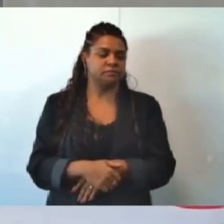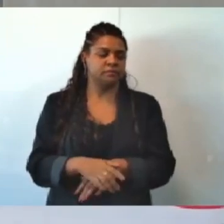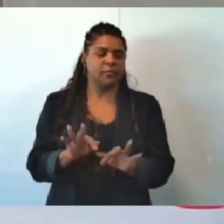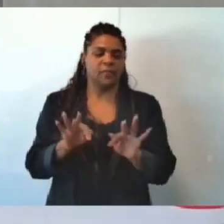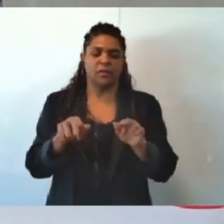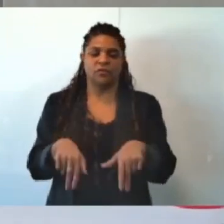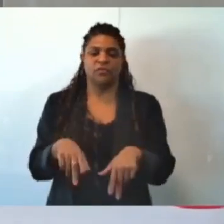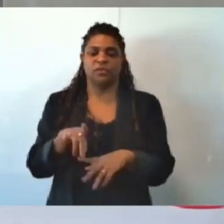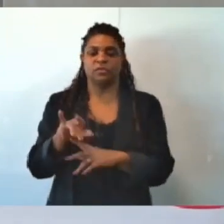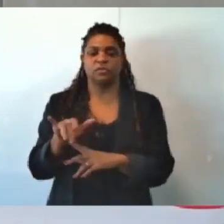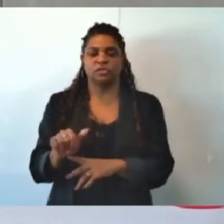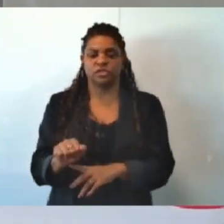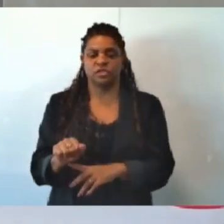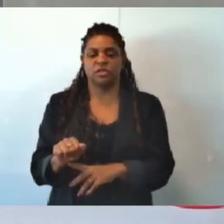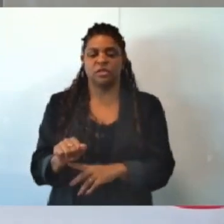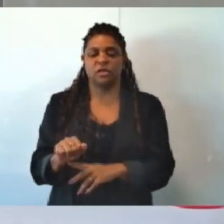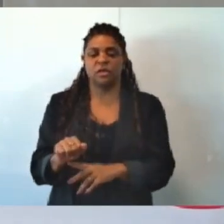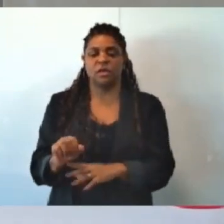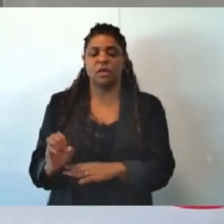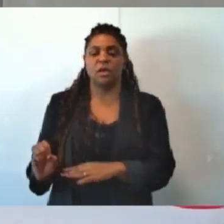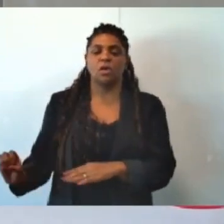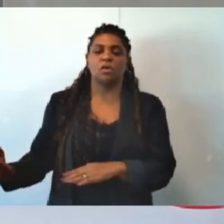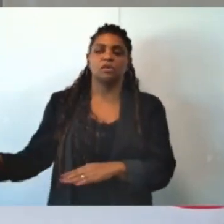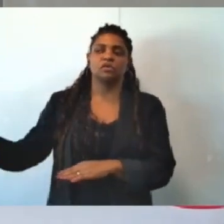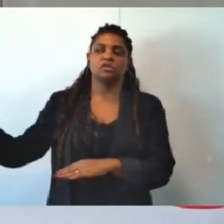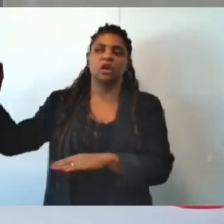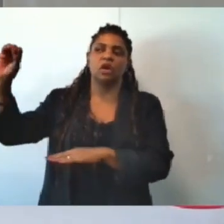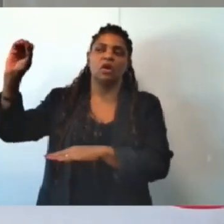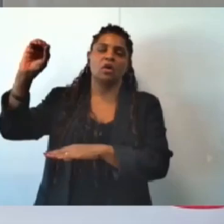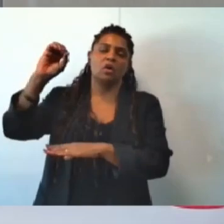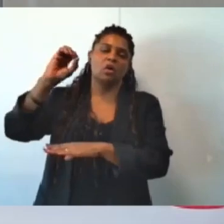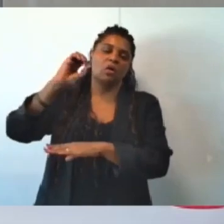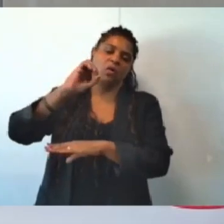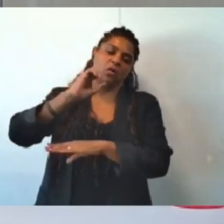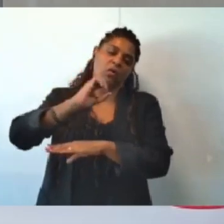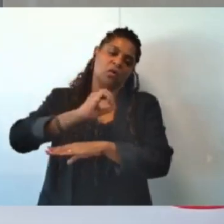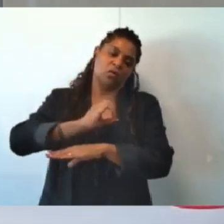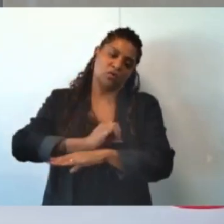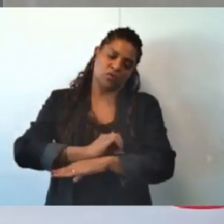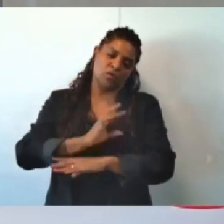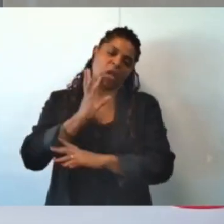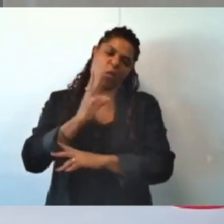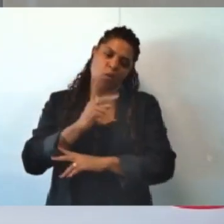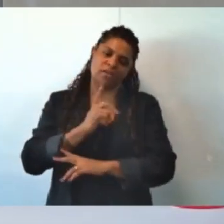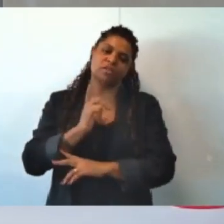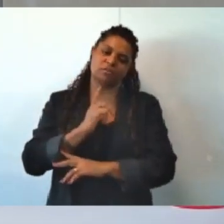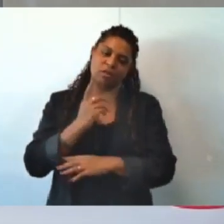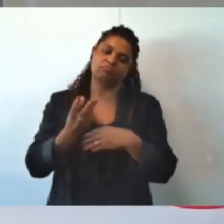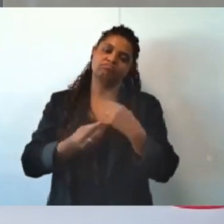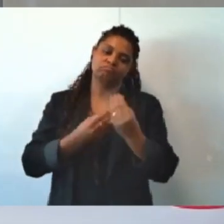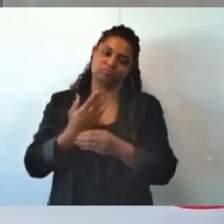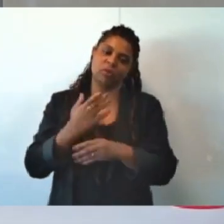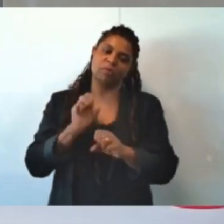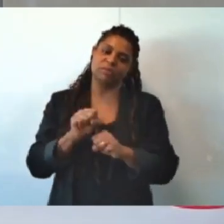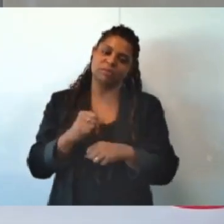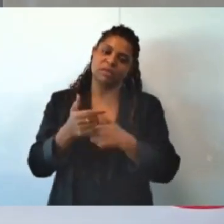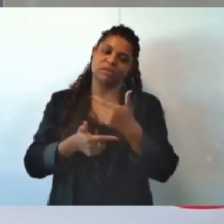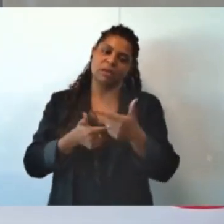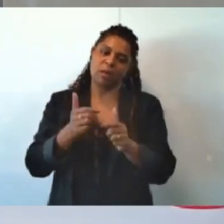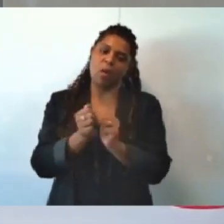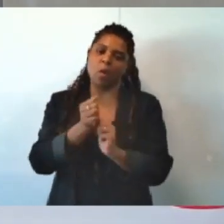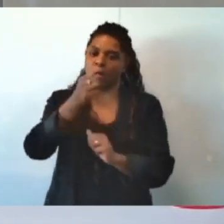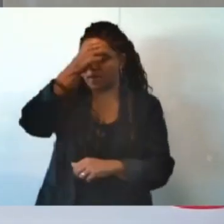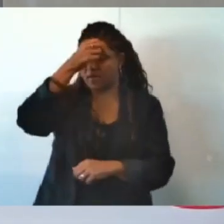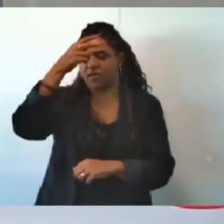sol já morrendo ali. Eu acho que tem como a gente trabalhar juntamente com a prefeitura algo que seja